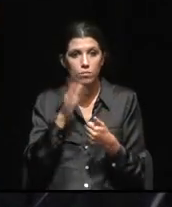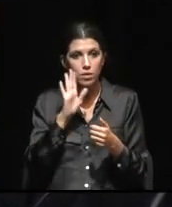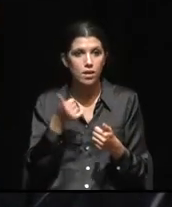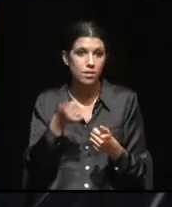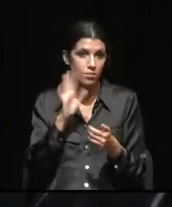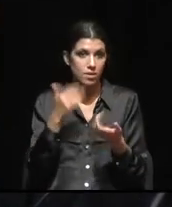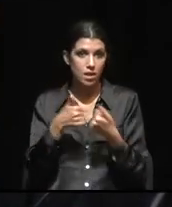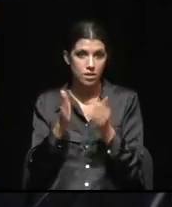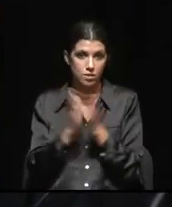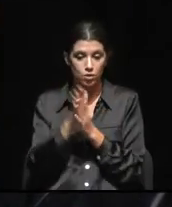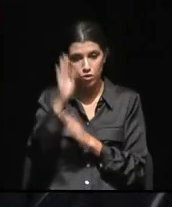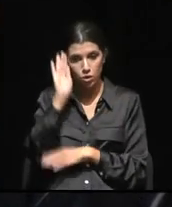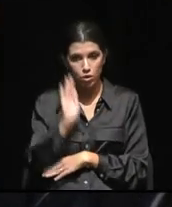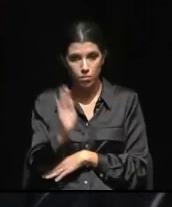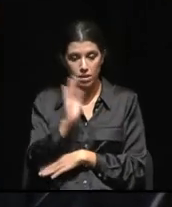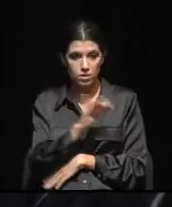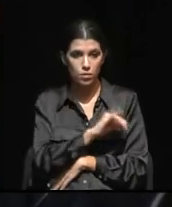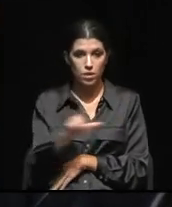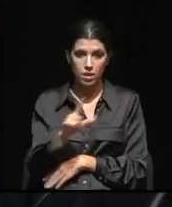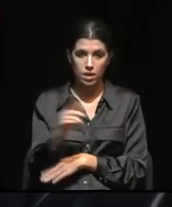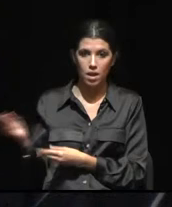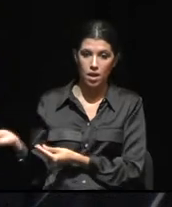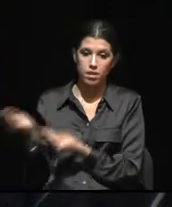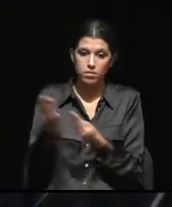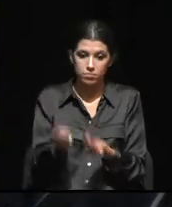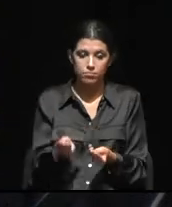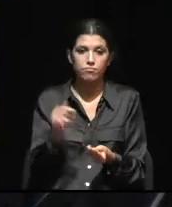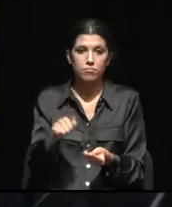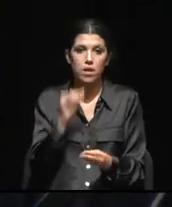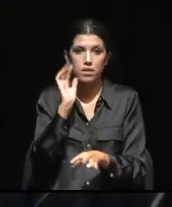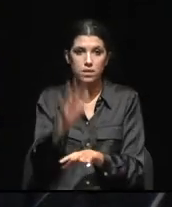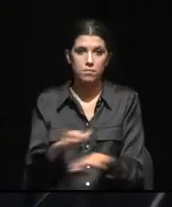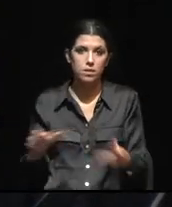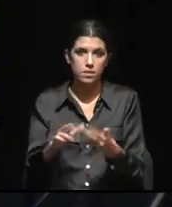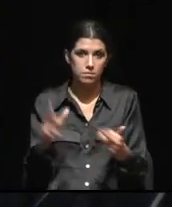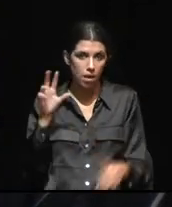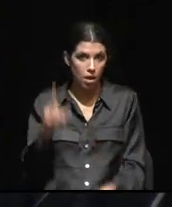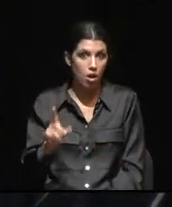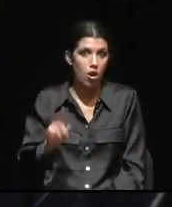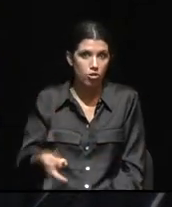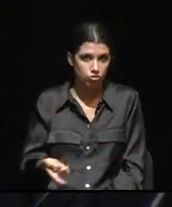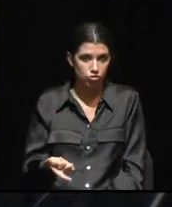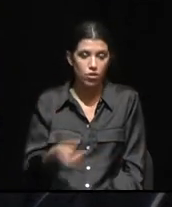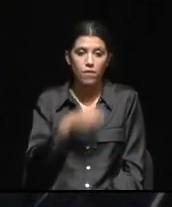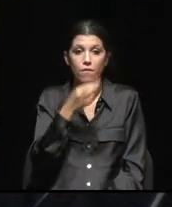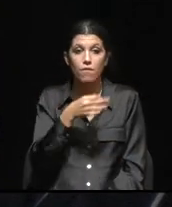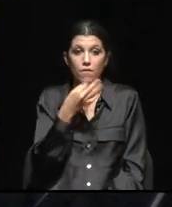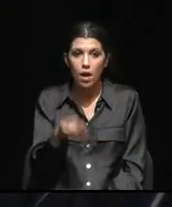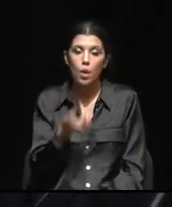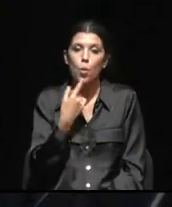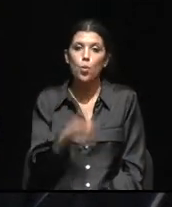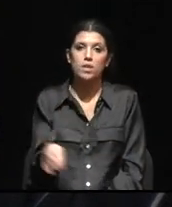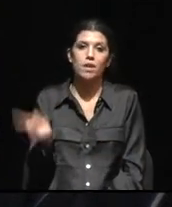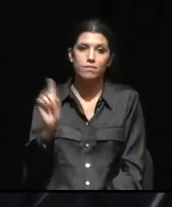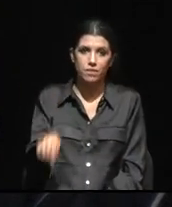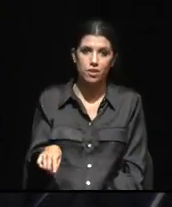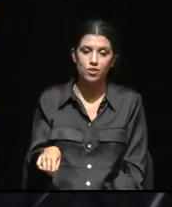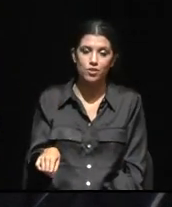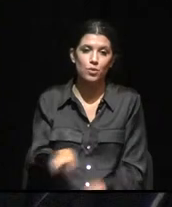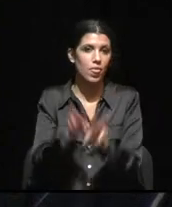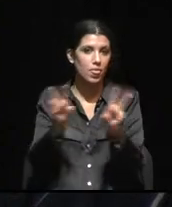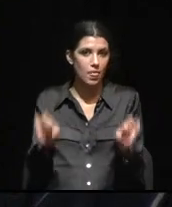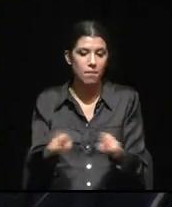todos a recomendação que iniciativa Liberal traz a esta Assembleia Municipal de Lisboa aborda novamente a